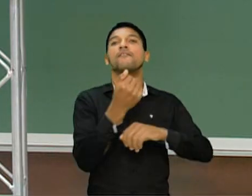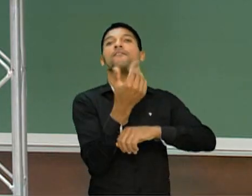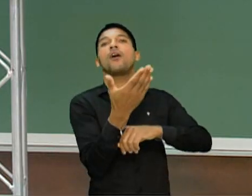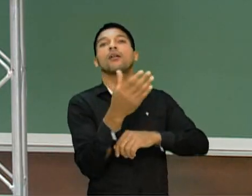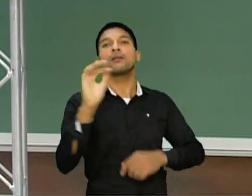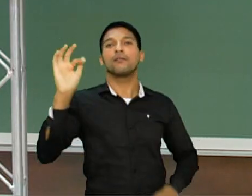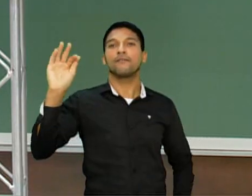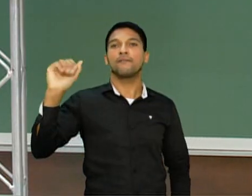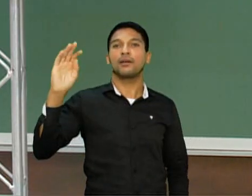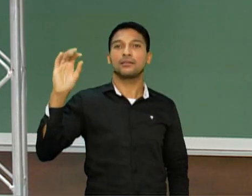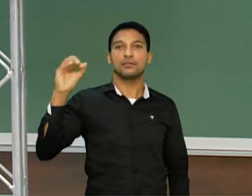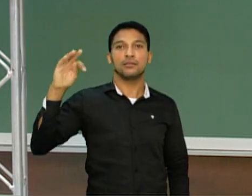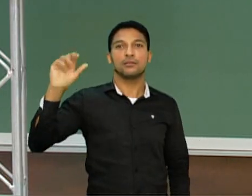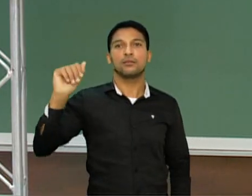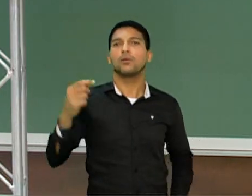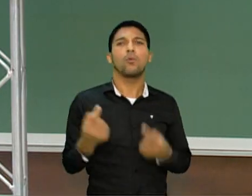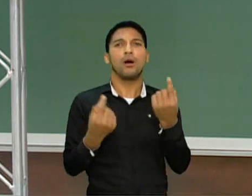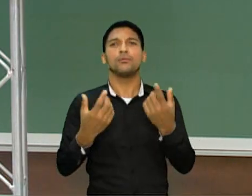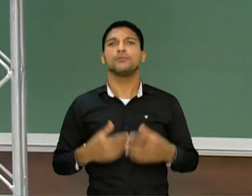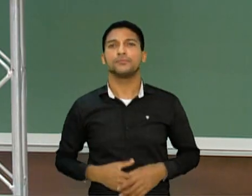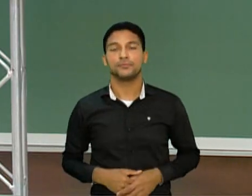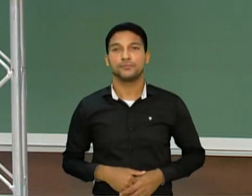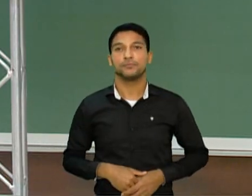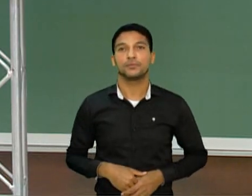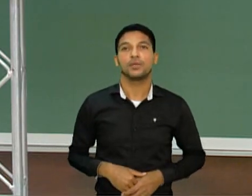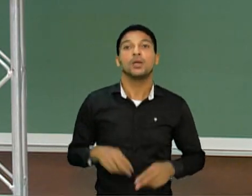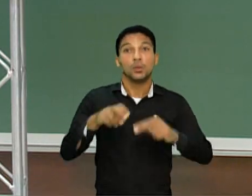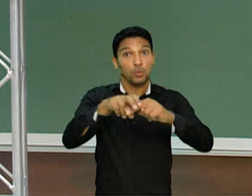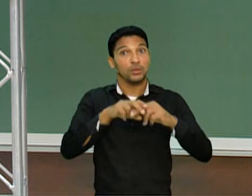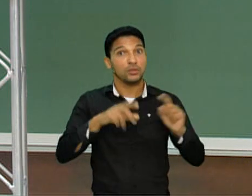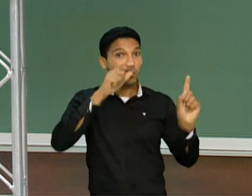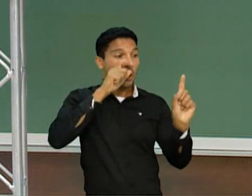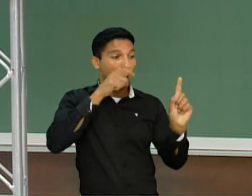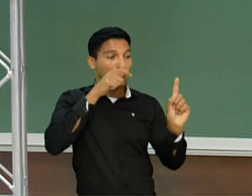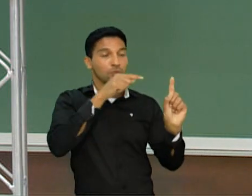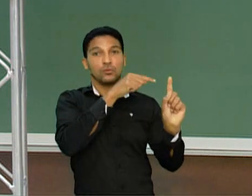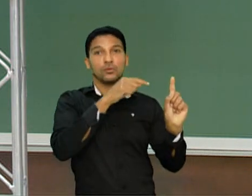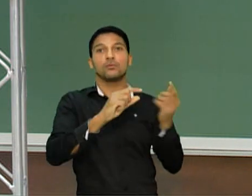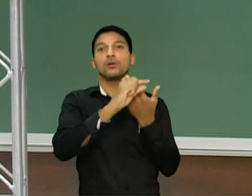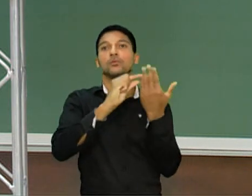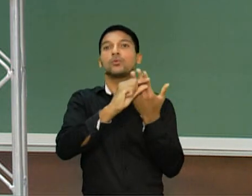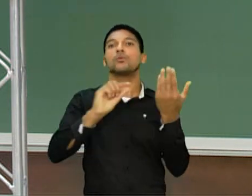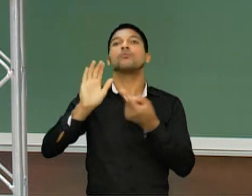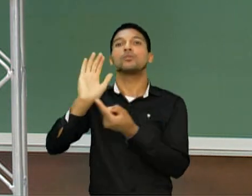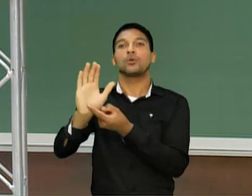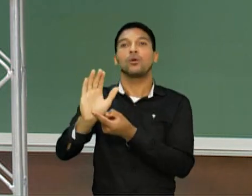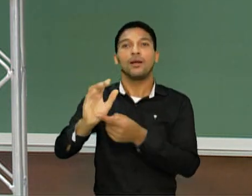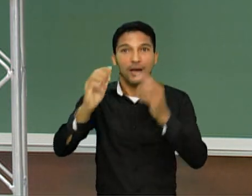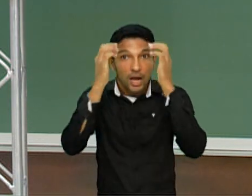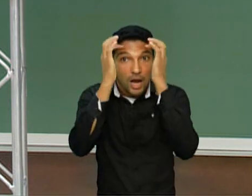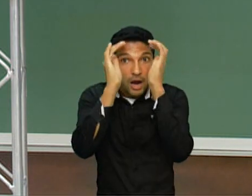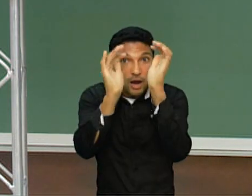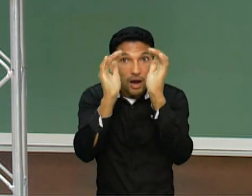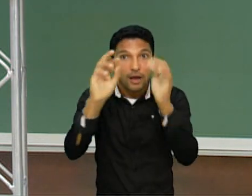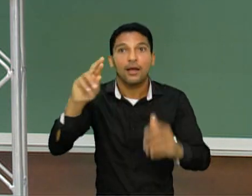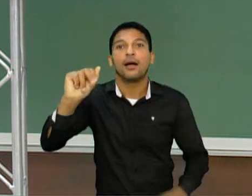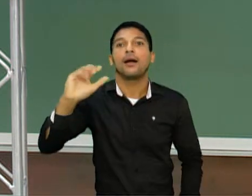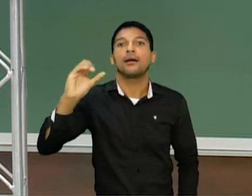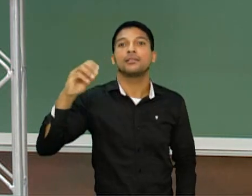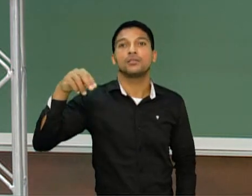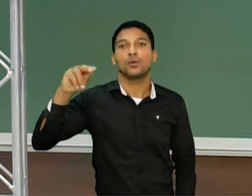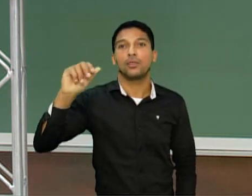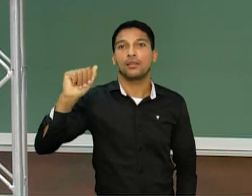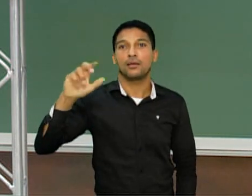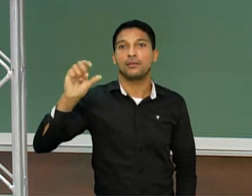sentido, para o Descartes, a racionalidade nos ajuda a esclarecer quais são essas ideias, porque é a ideia que é